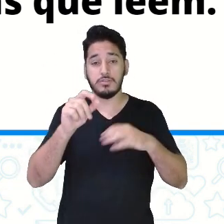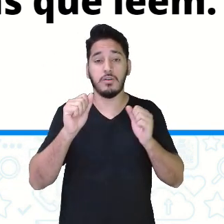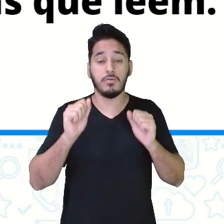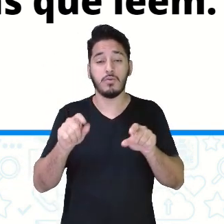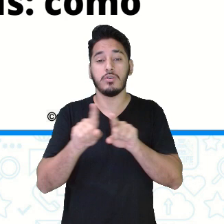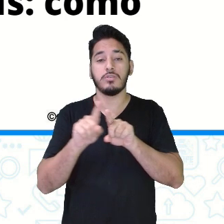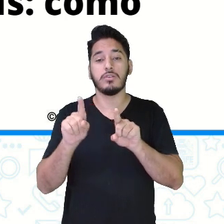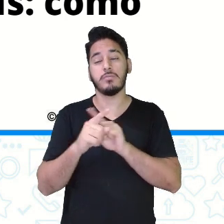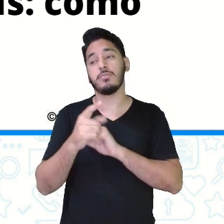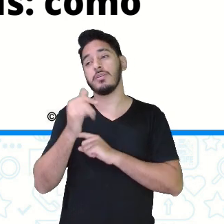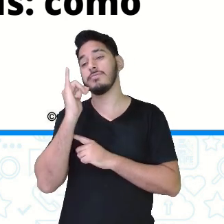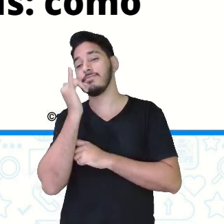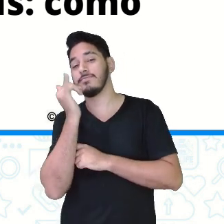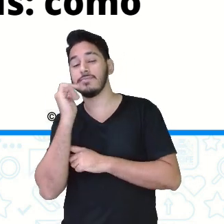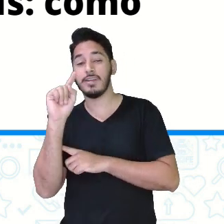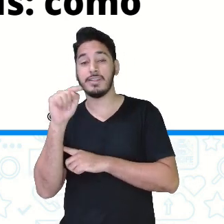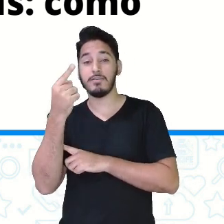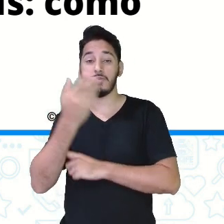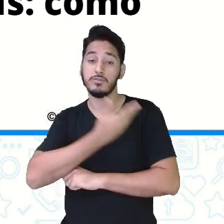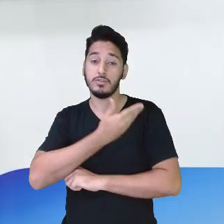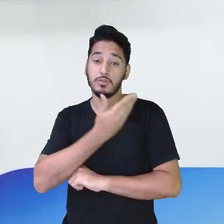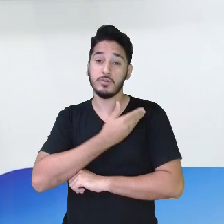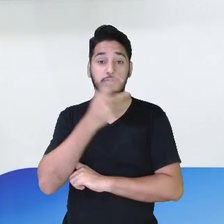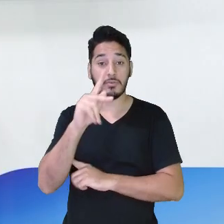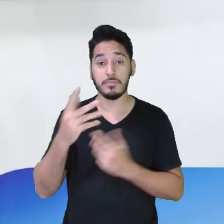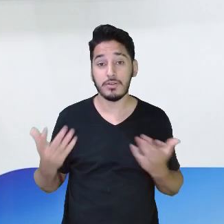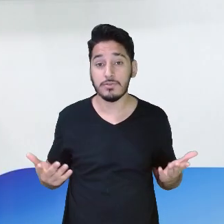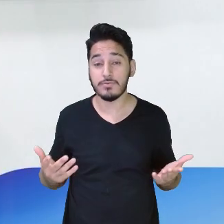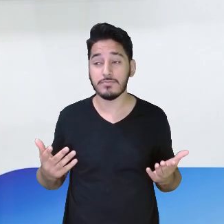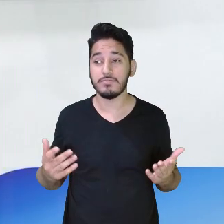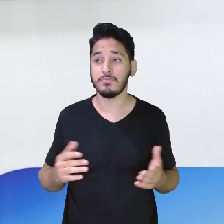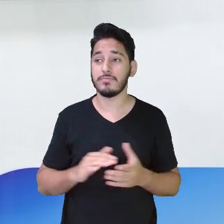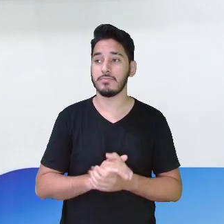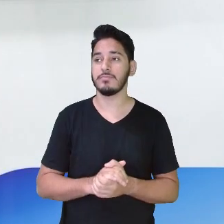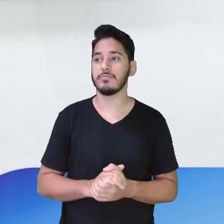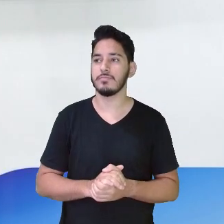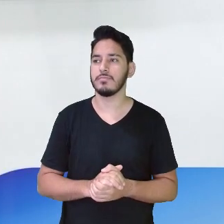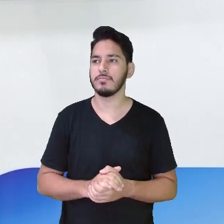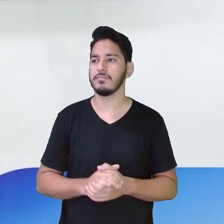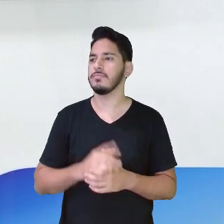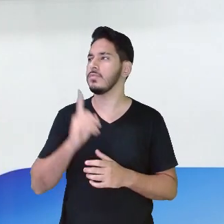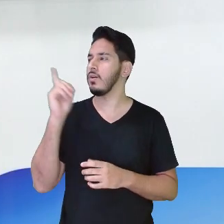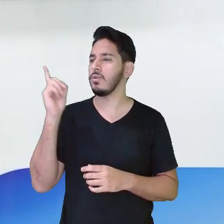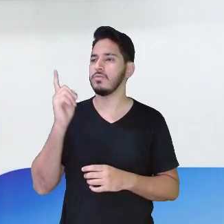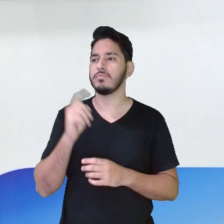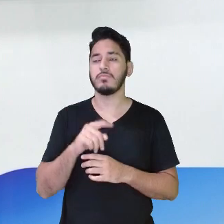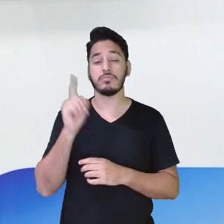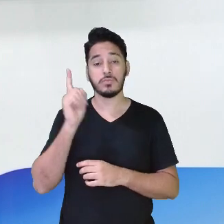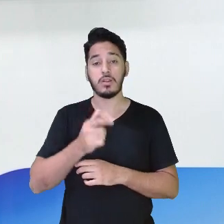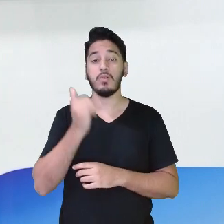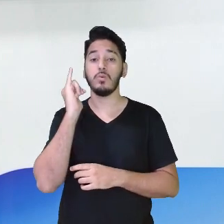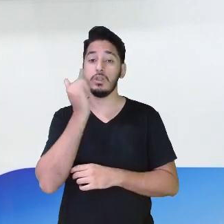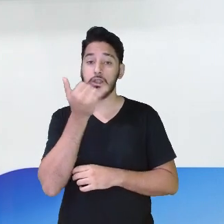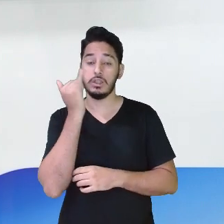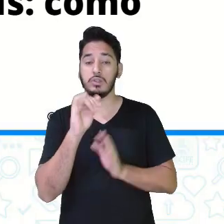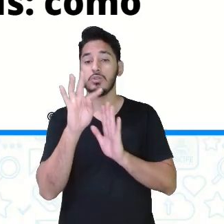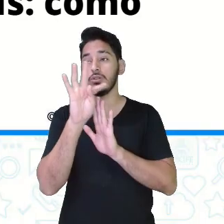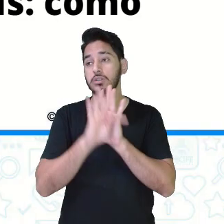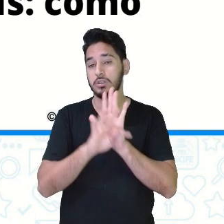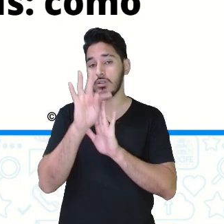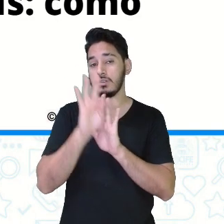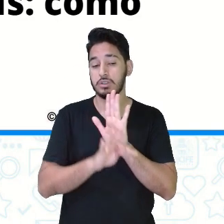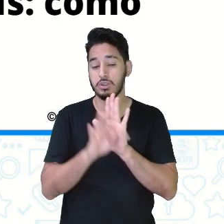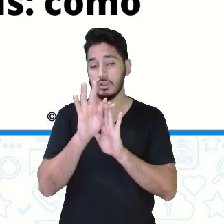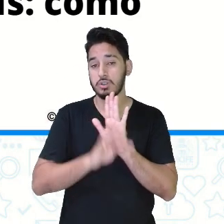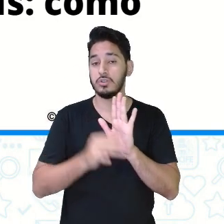até recontar depois para outras pessoas. Aí vem aqui, o conto de assombração é um texto narrativo,